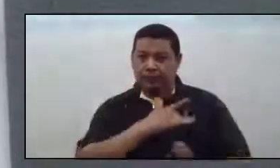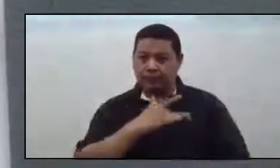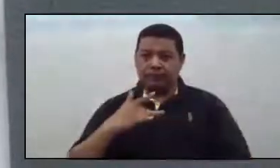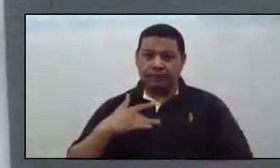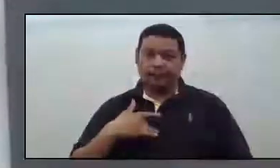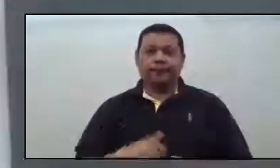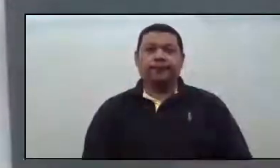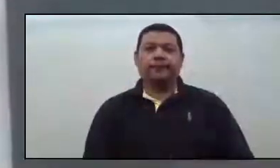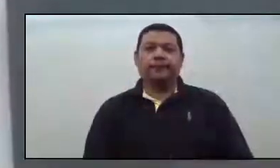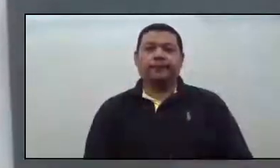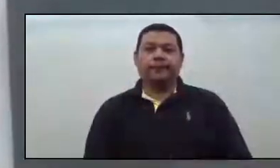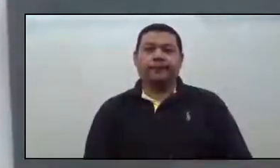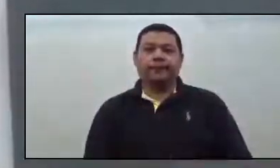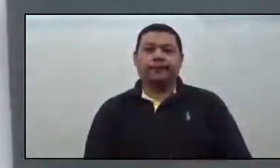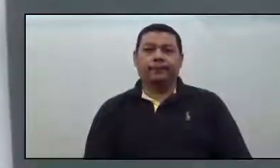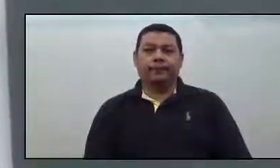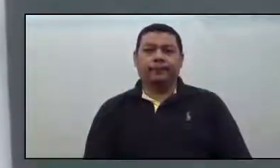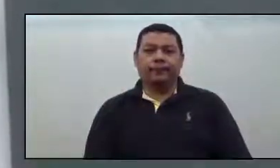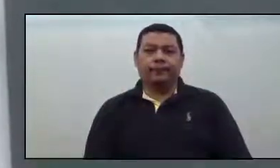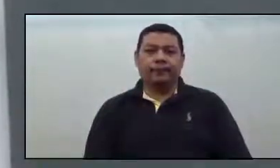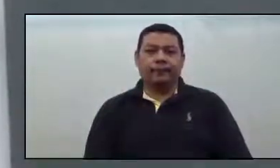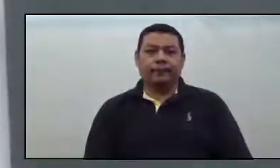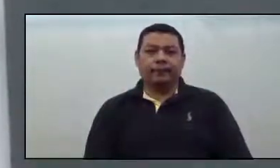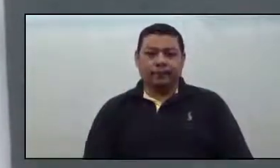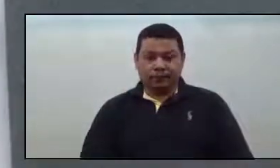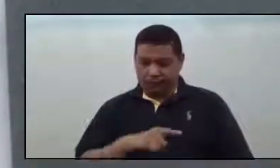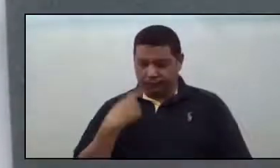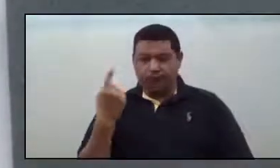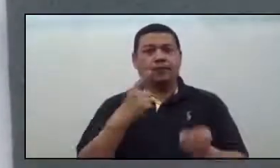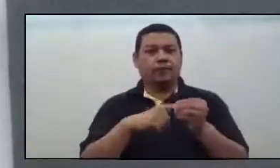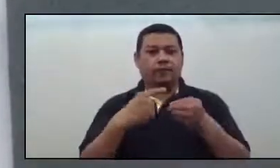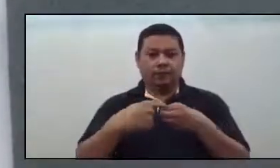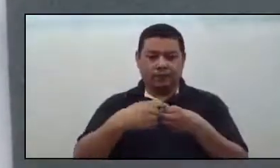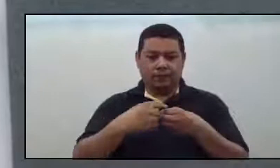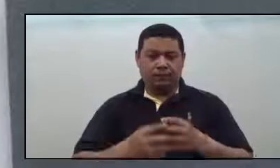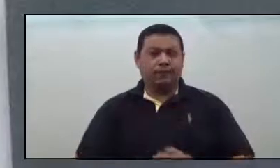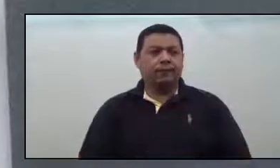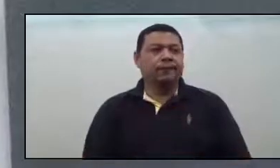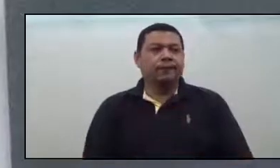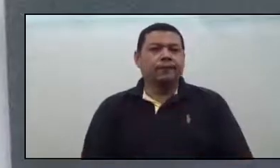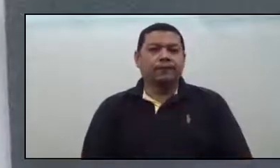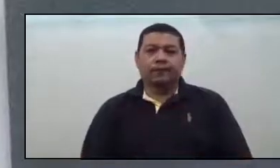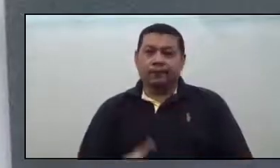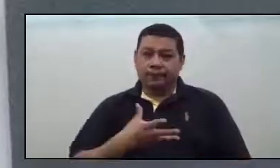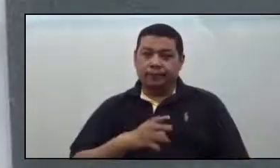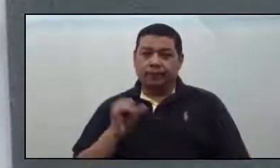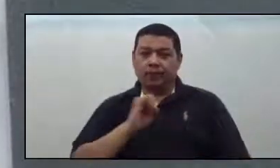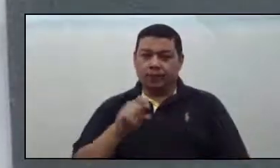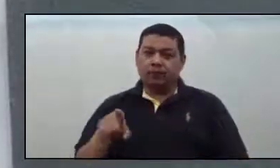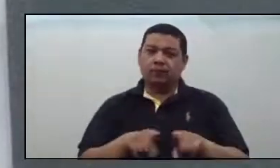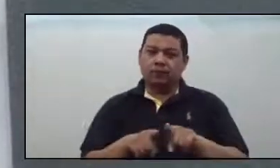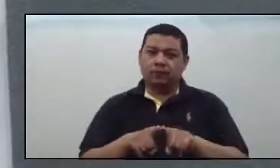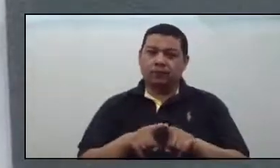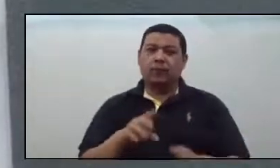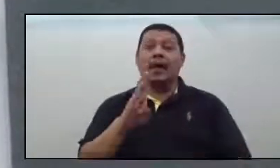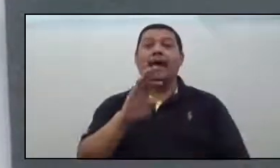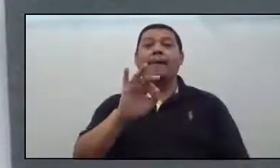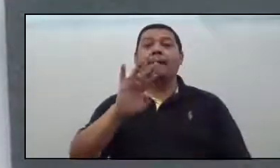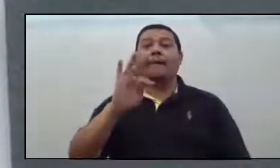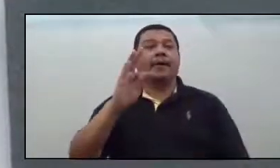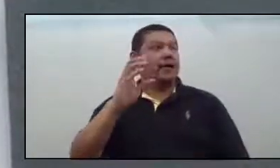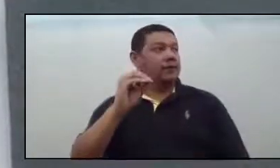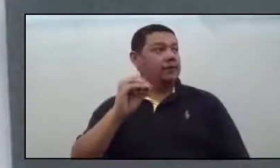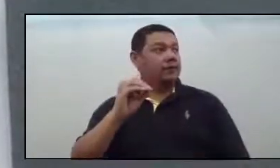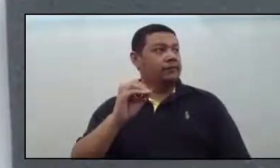atuante e importante em nosso município. Queria aqui cumprimentar o Brito,